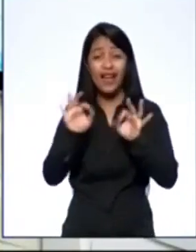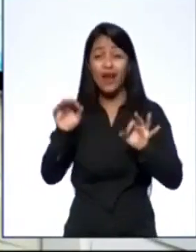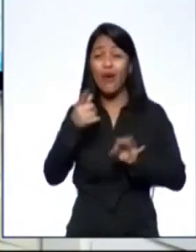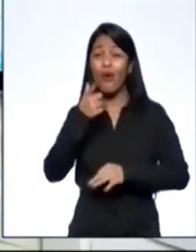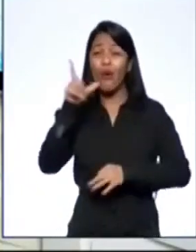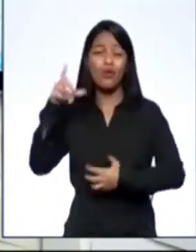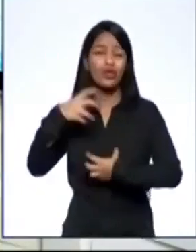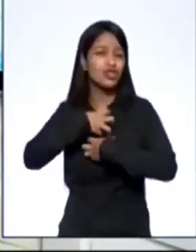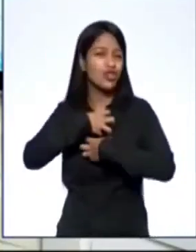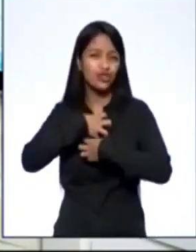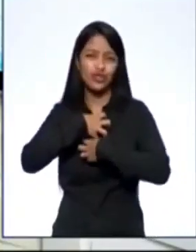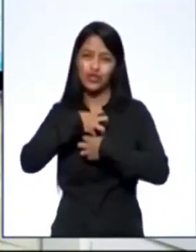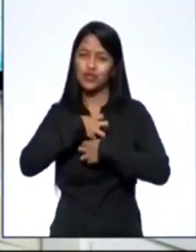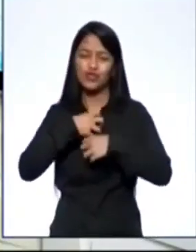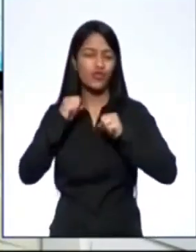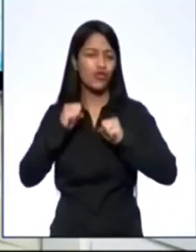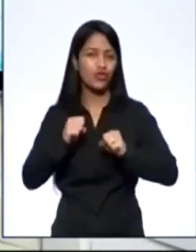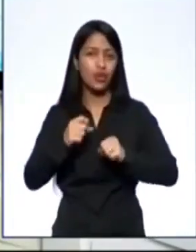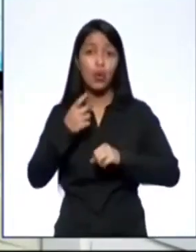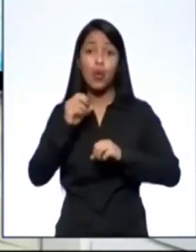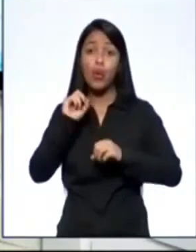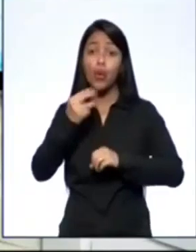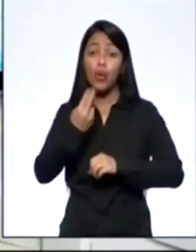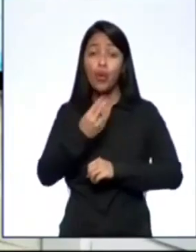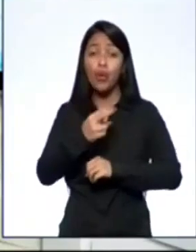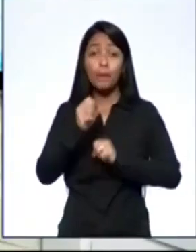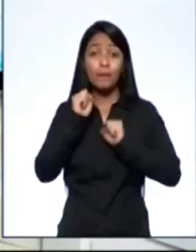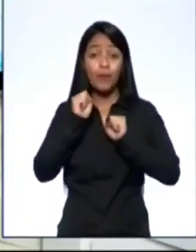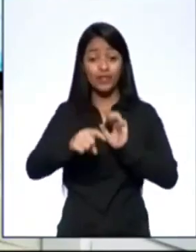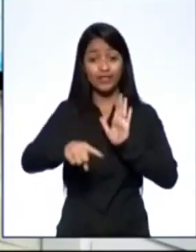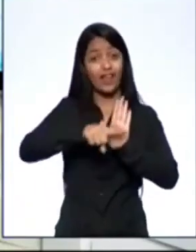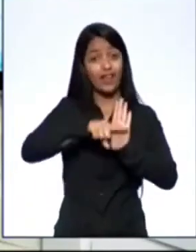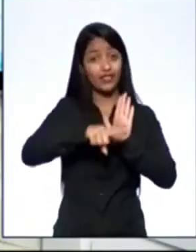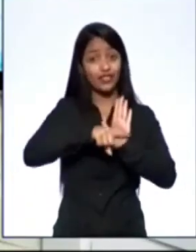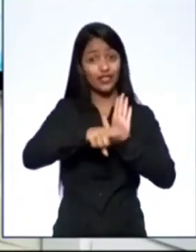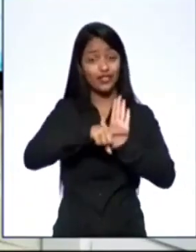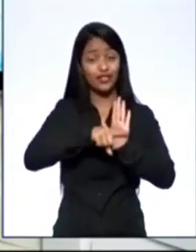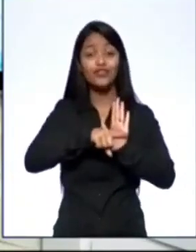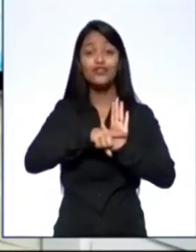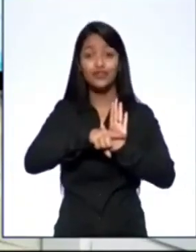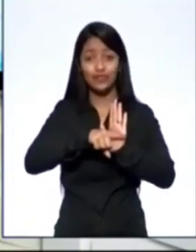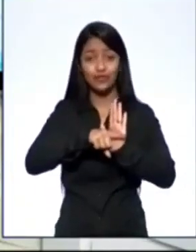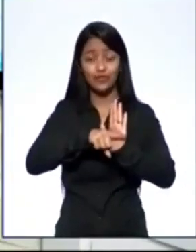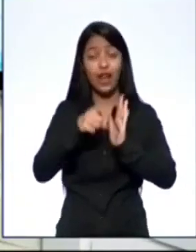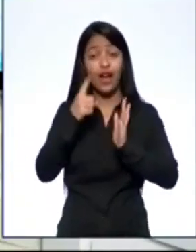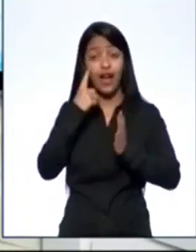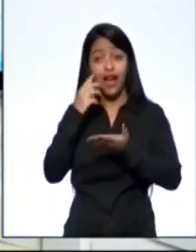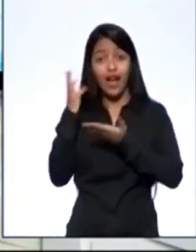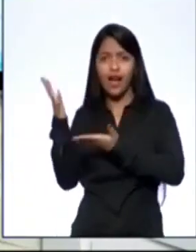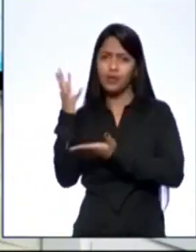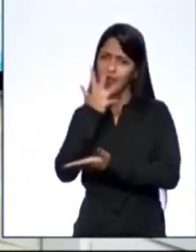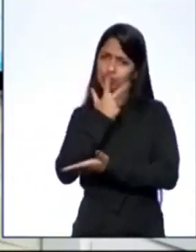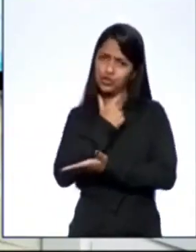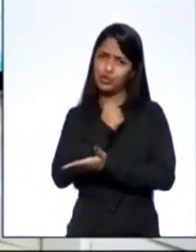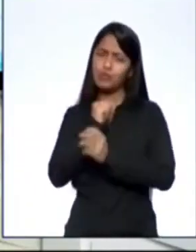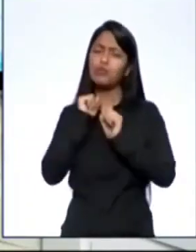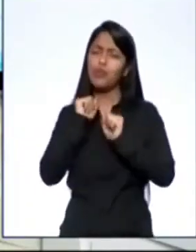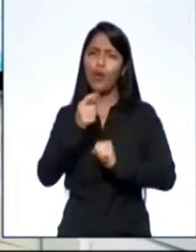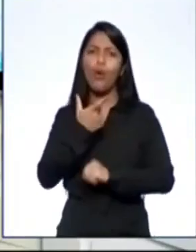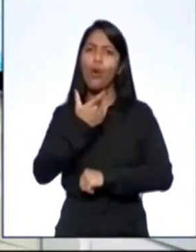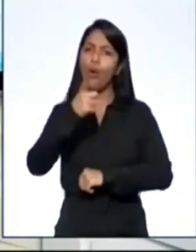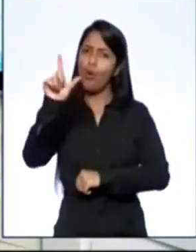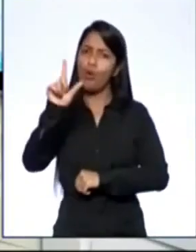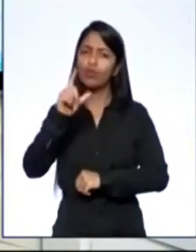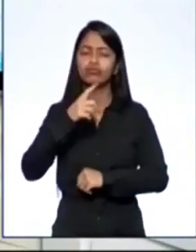pode estar pode estar com valores negativos aqui Tá bonitinho o quadrante então eu já